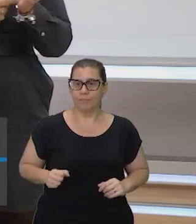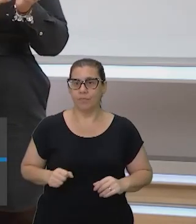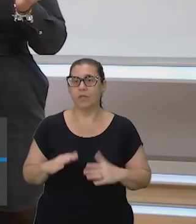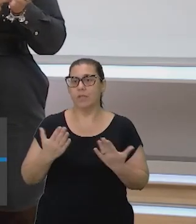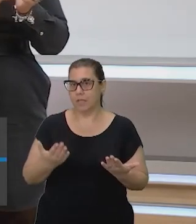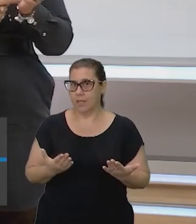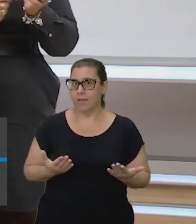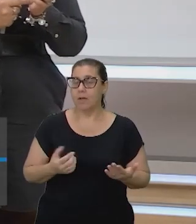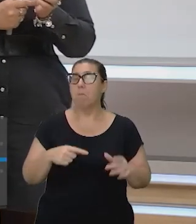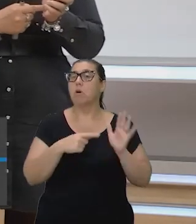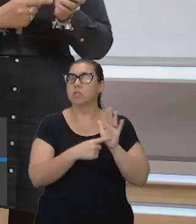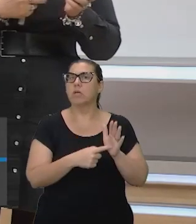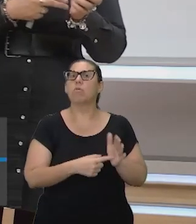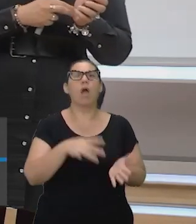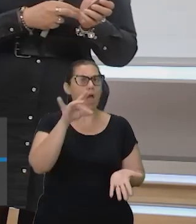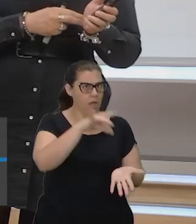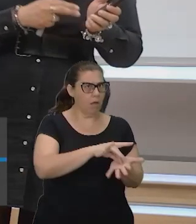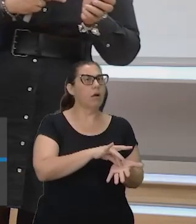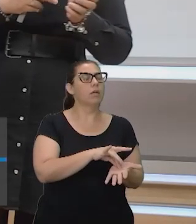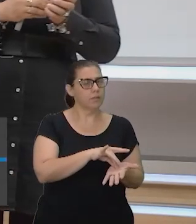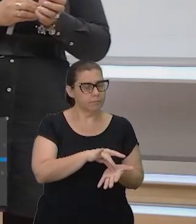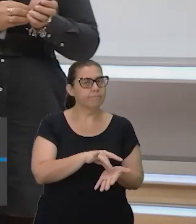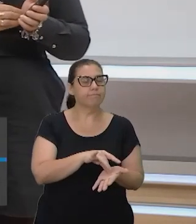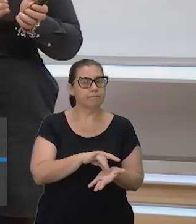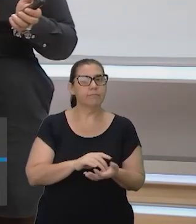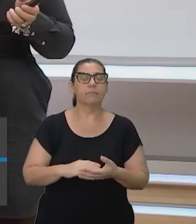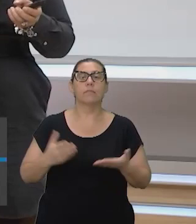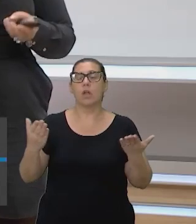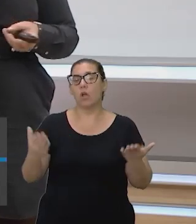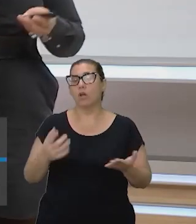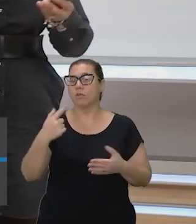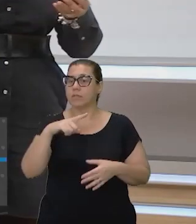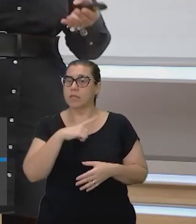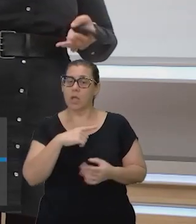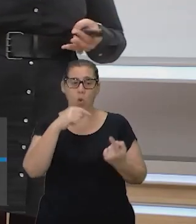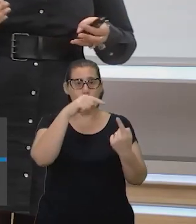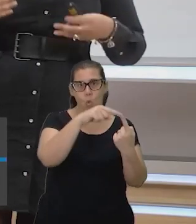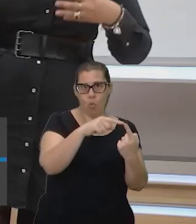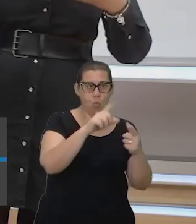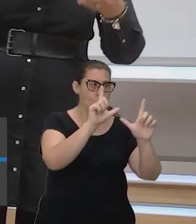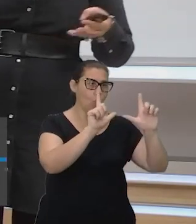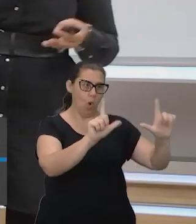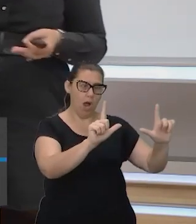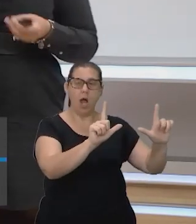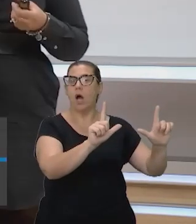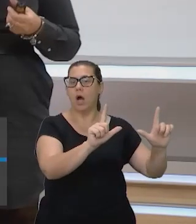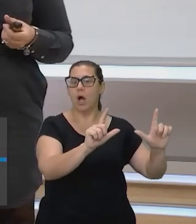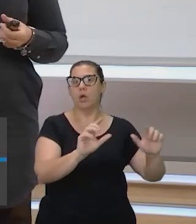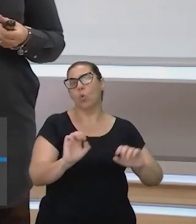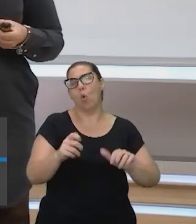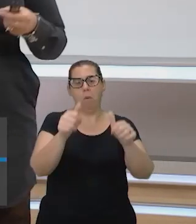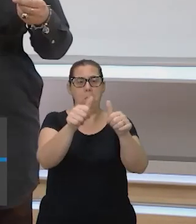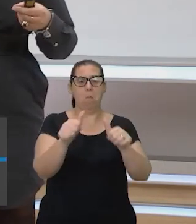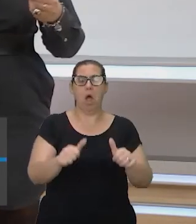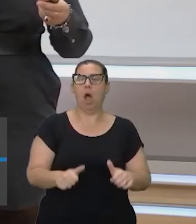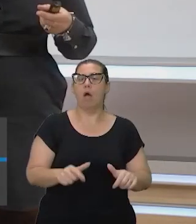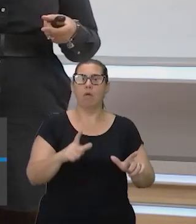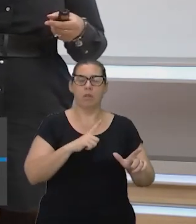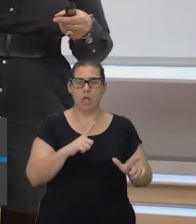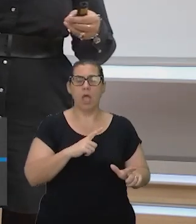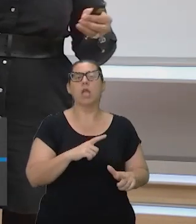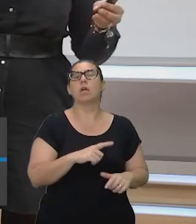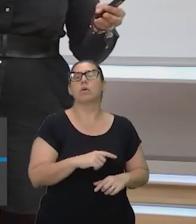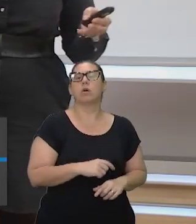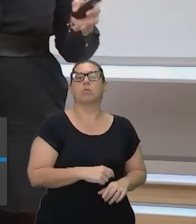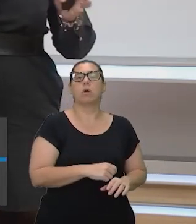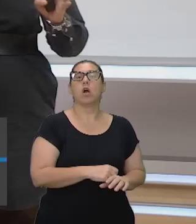a autenticidade dessa obra. Então, agora, ao invés de você ter um quadro, uma peça exclusiva, você vai ter, sim,